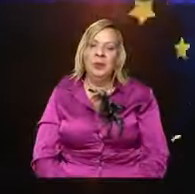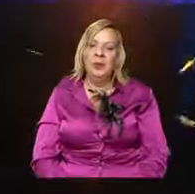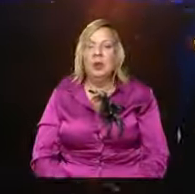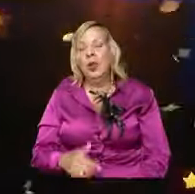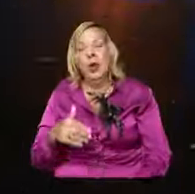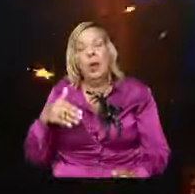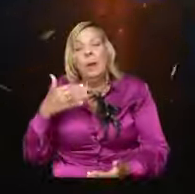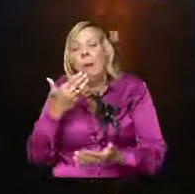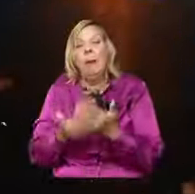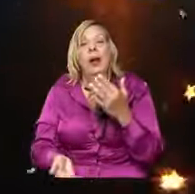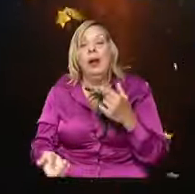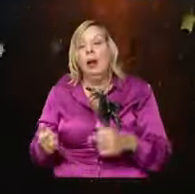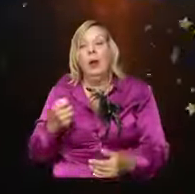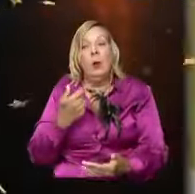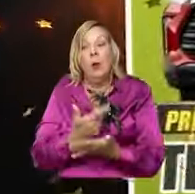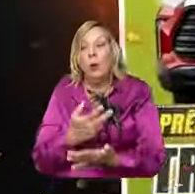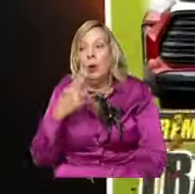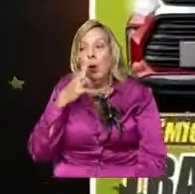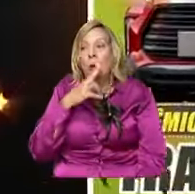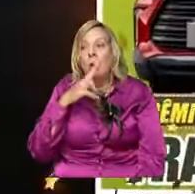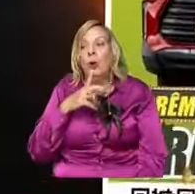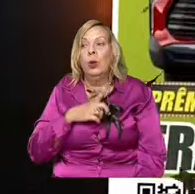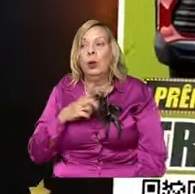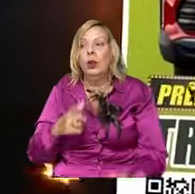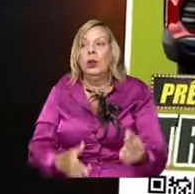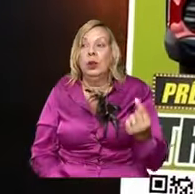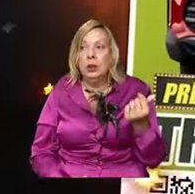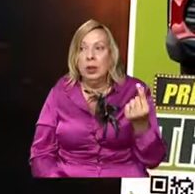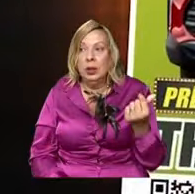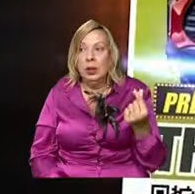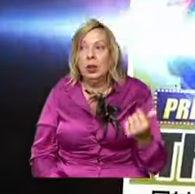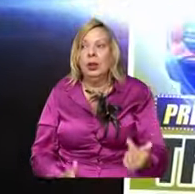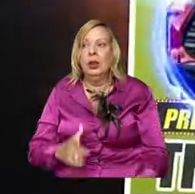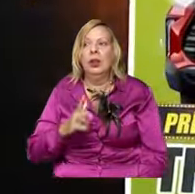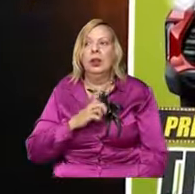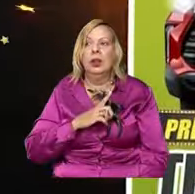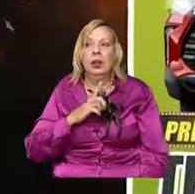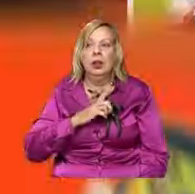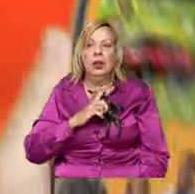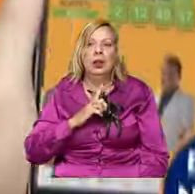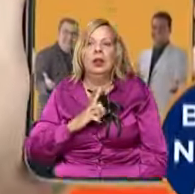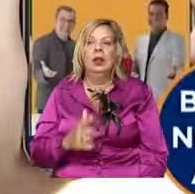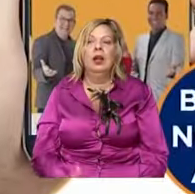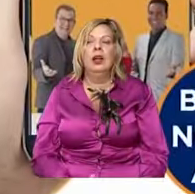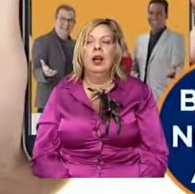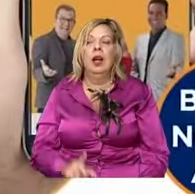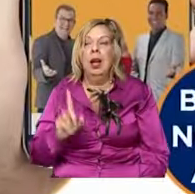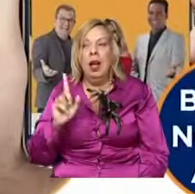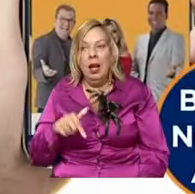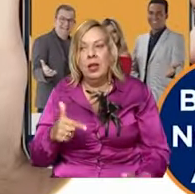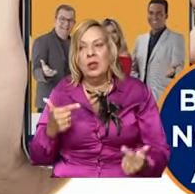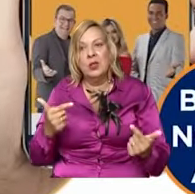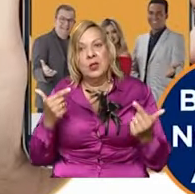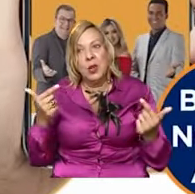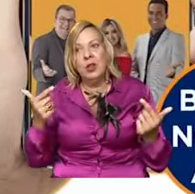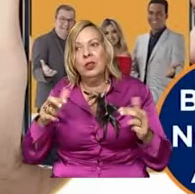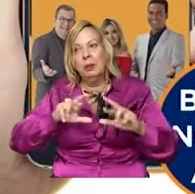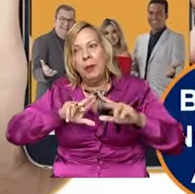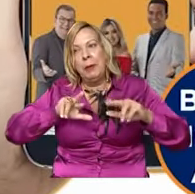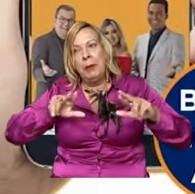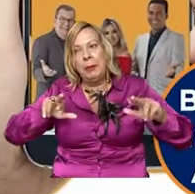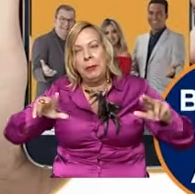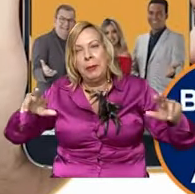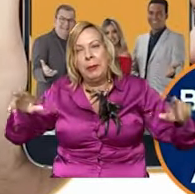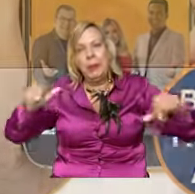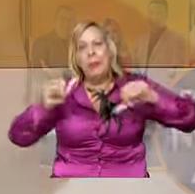pra última hora, adquira logo o seu. Tem din-din, tem iPhone, motos e uma dupla especial te esperando. É o show da sorte Caju Cap. Caju Cap, é pra mudar de